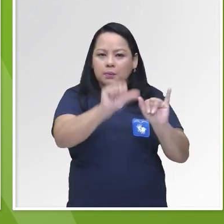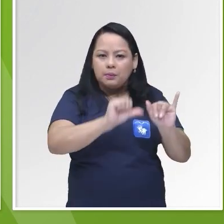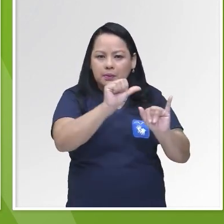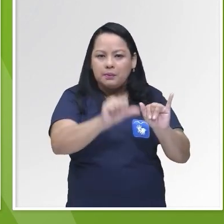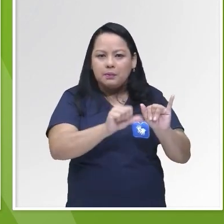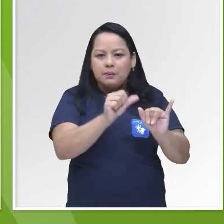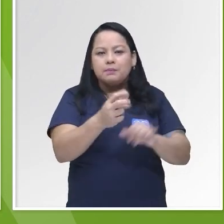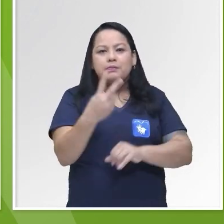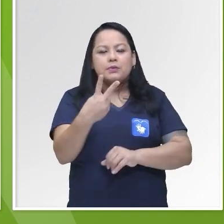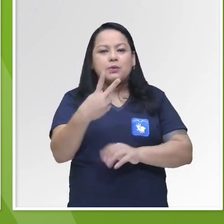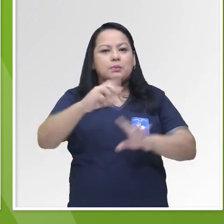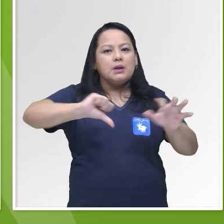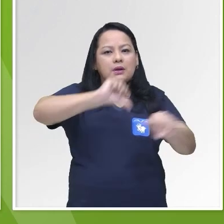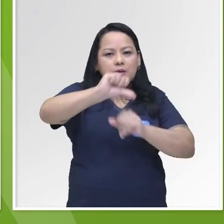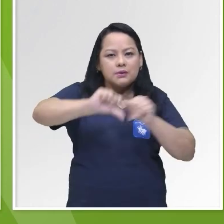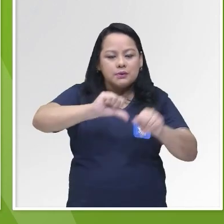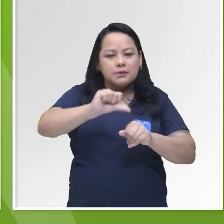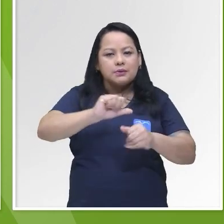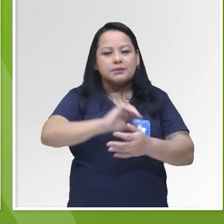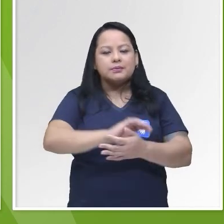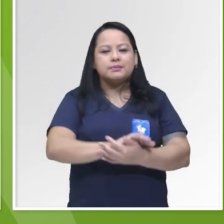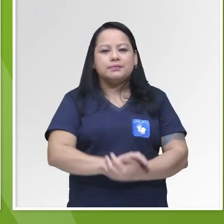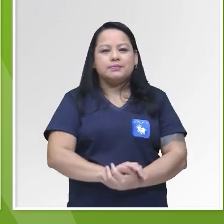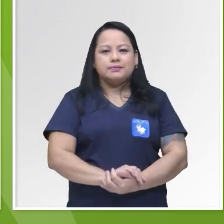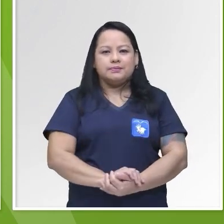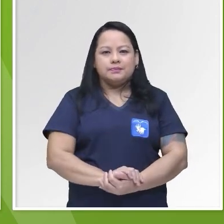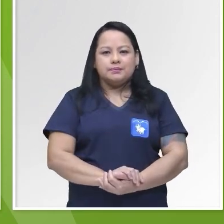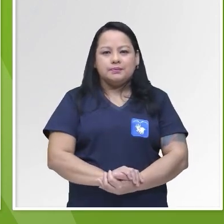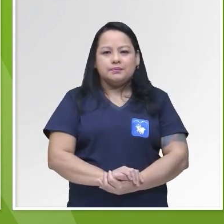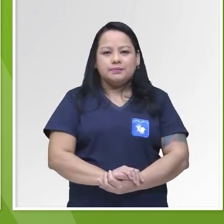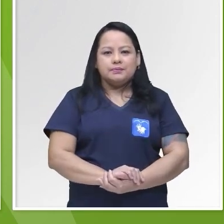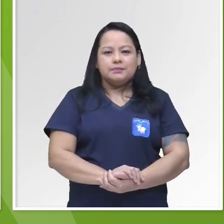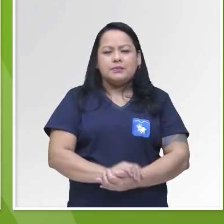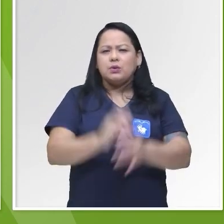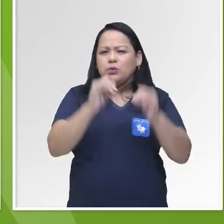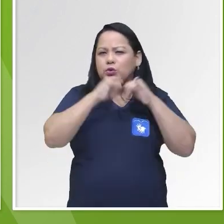de dupla troca.